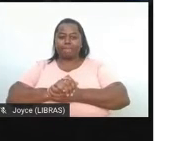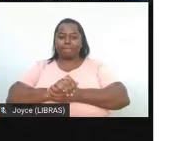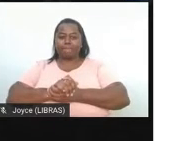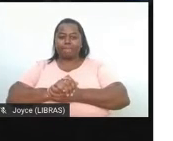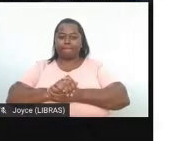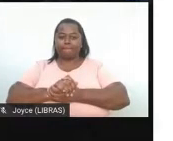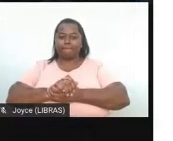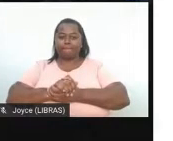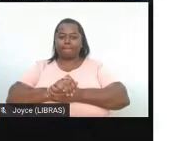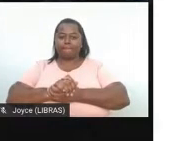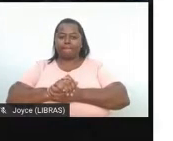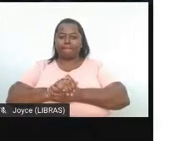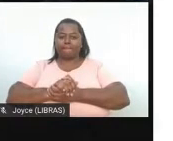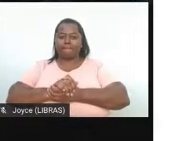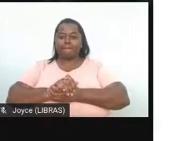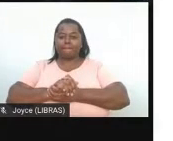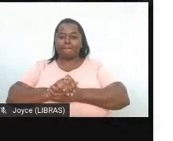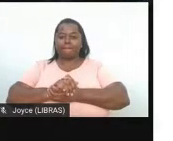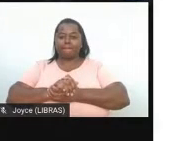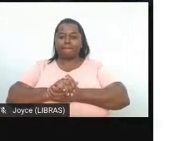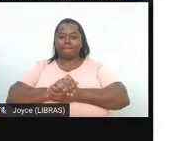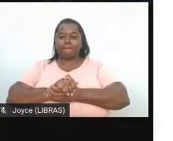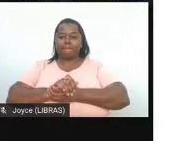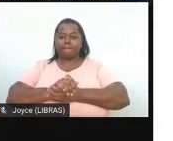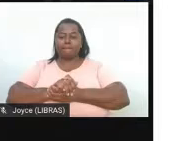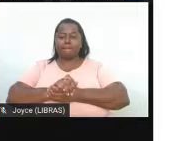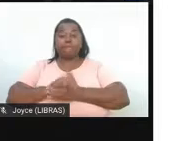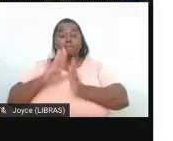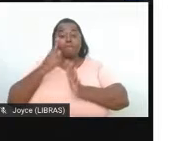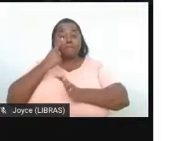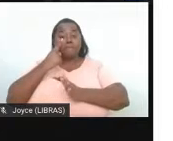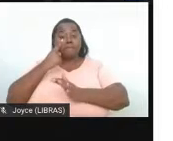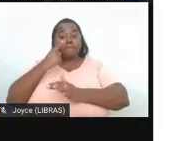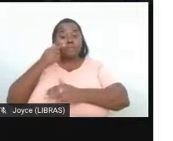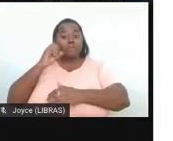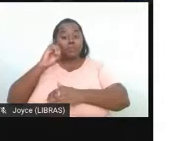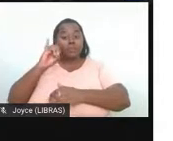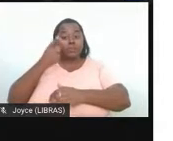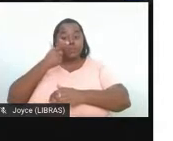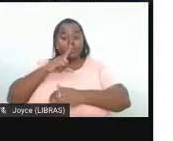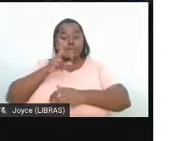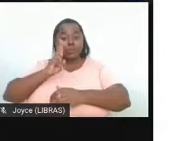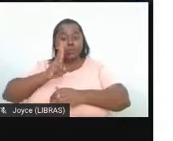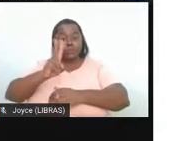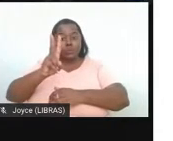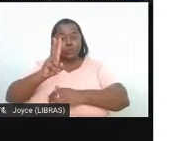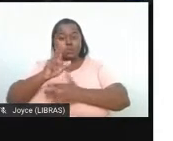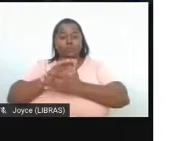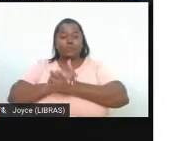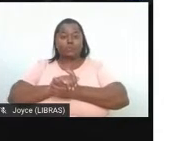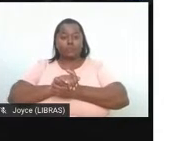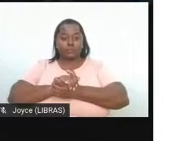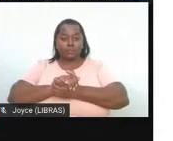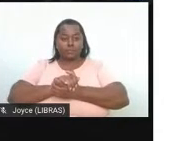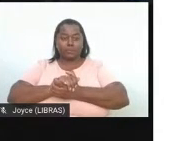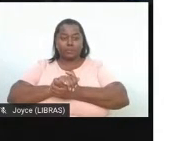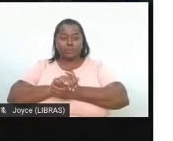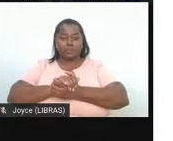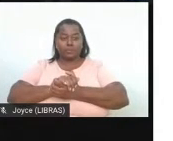Vamos lá, vamos ver se agora a gente consegue continuar. Bom, então, na medida que a gente